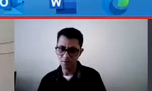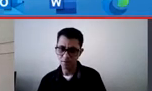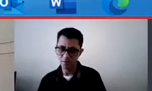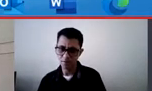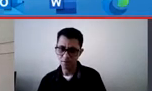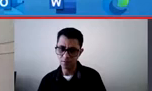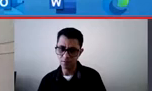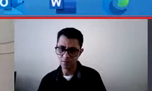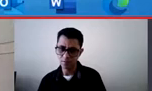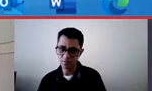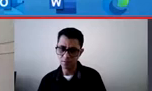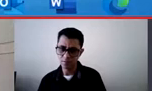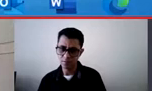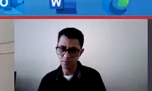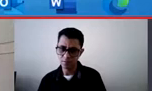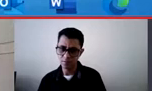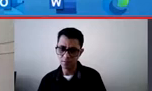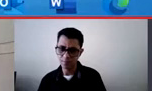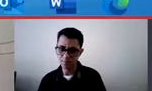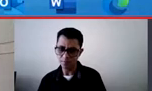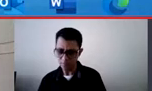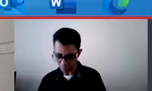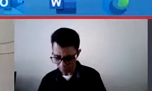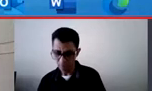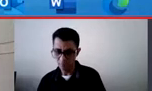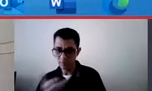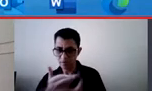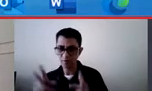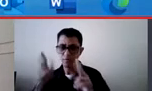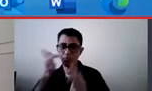Está aparecendo? Acho que foi, né?